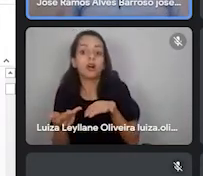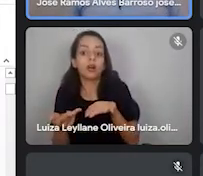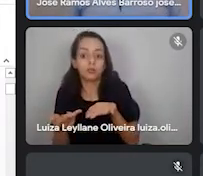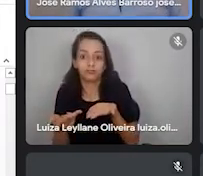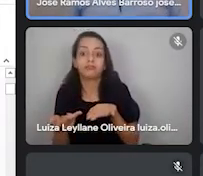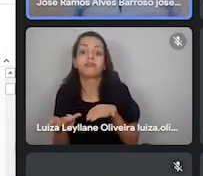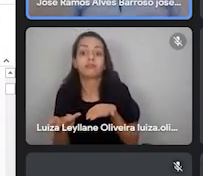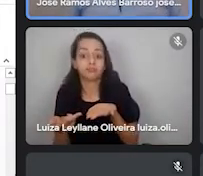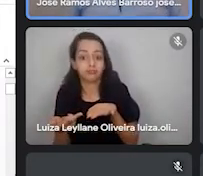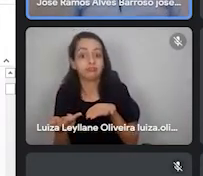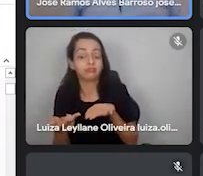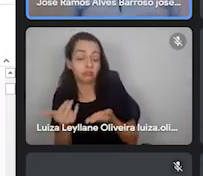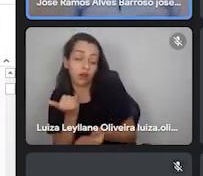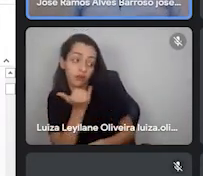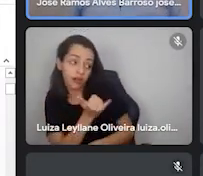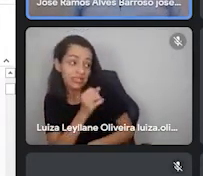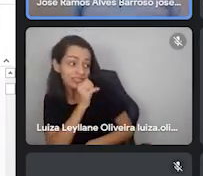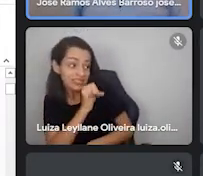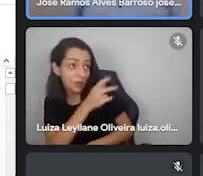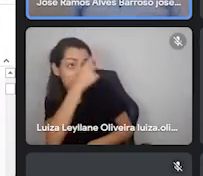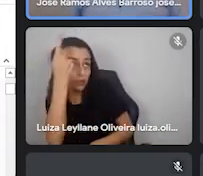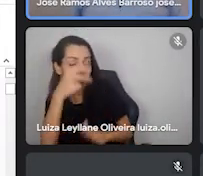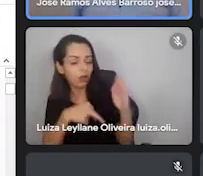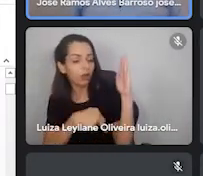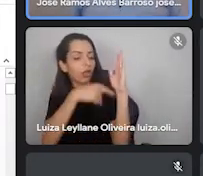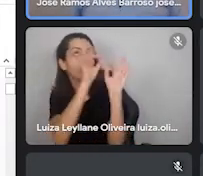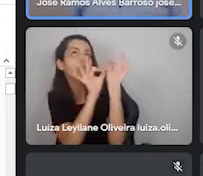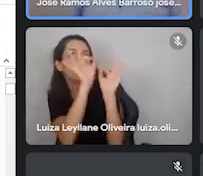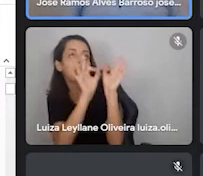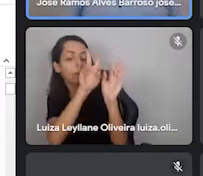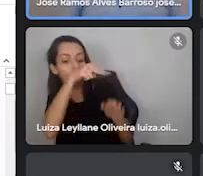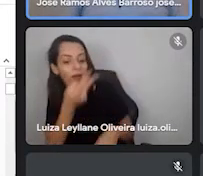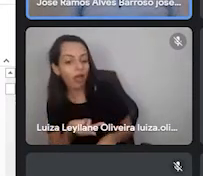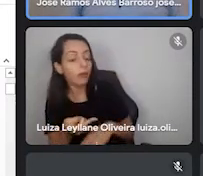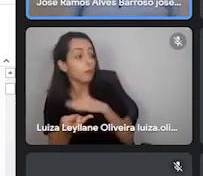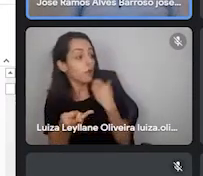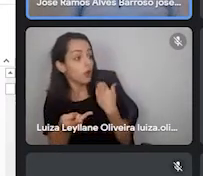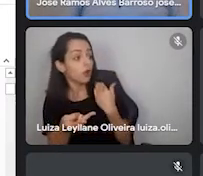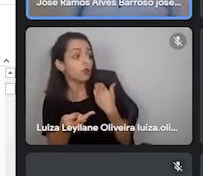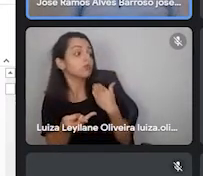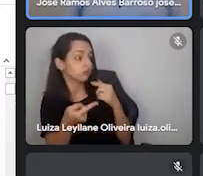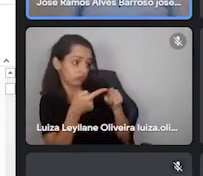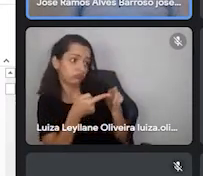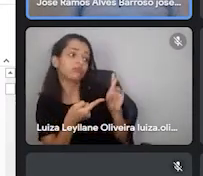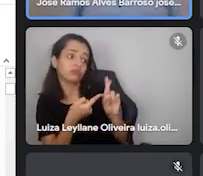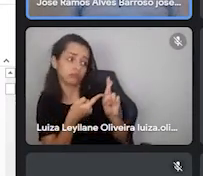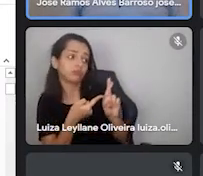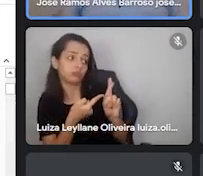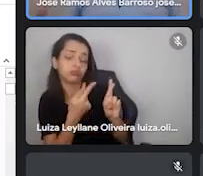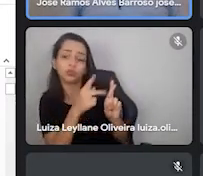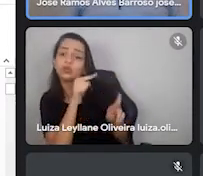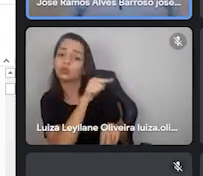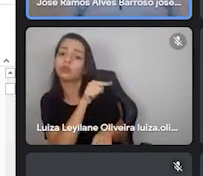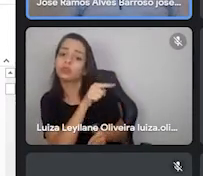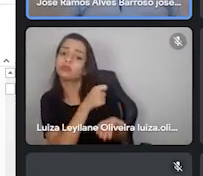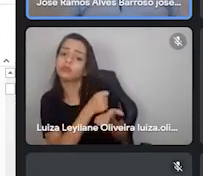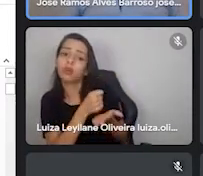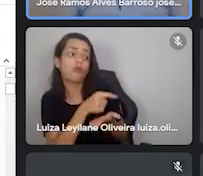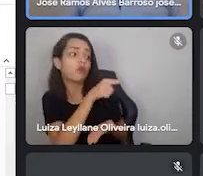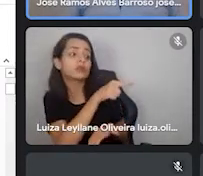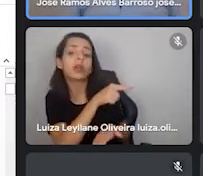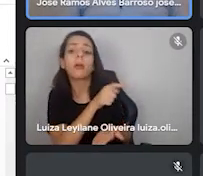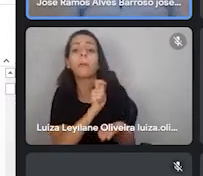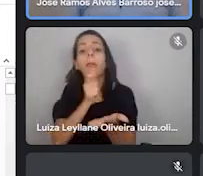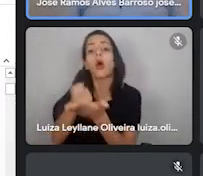A senhora é corresponsável, a senhora contratou o serviço dele, mesmo sabendo que ele não